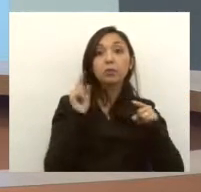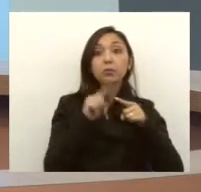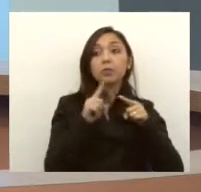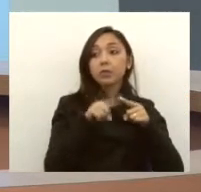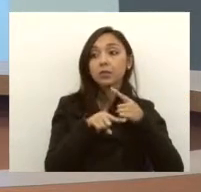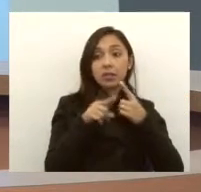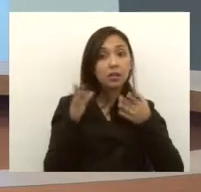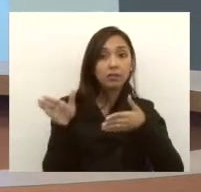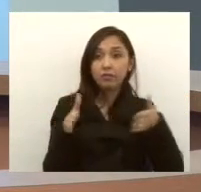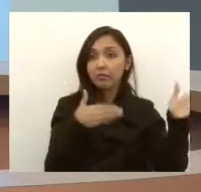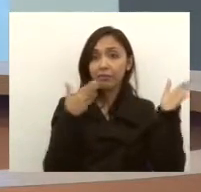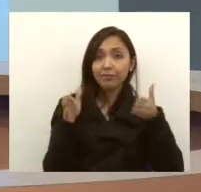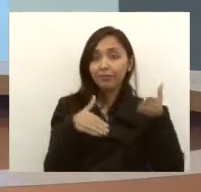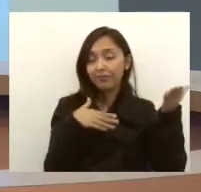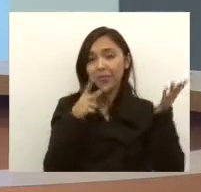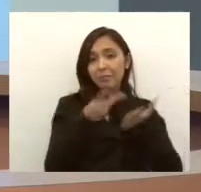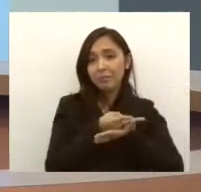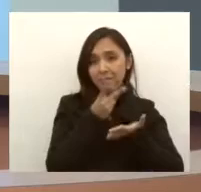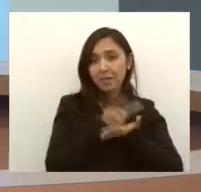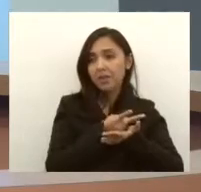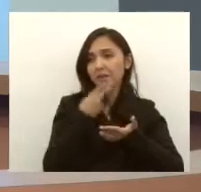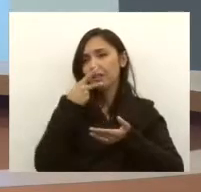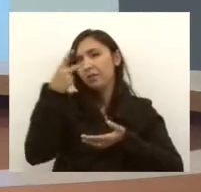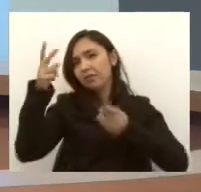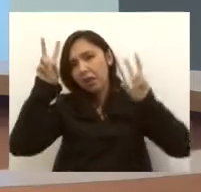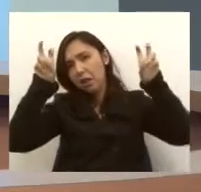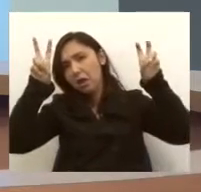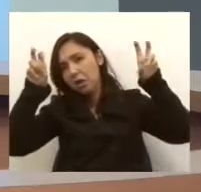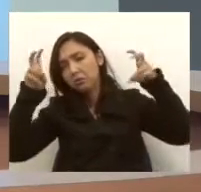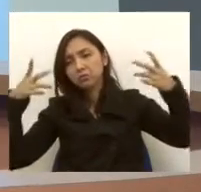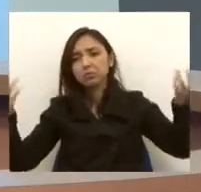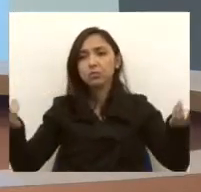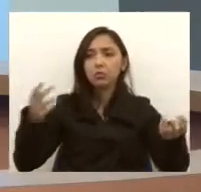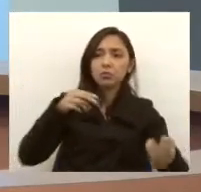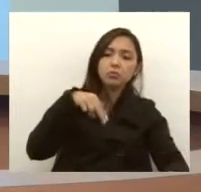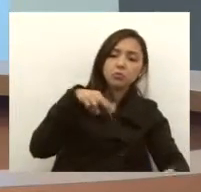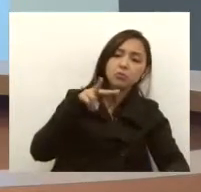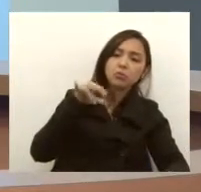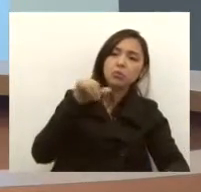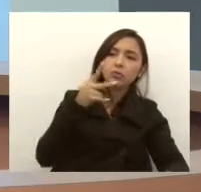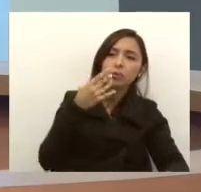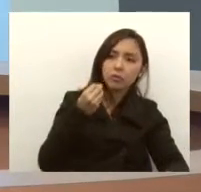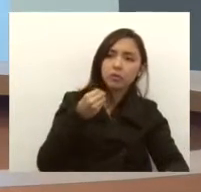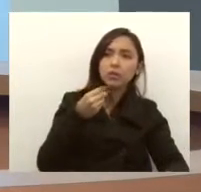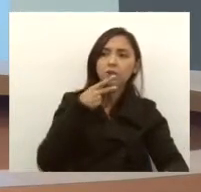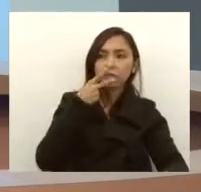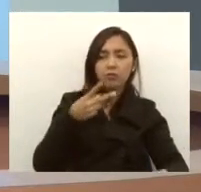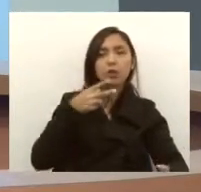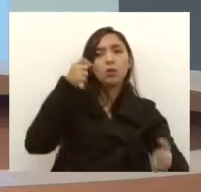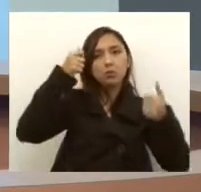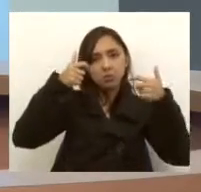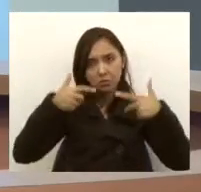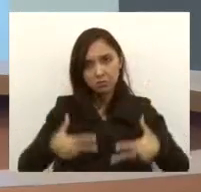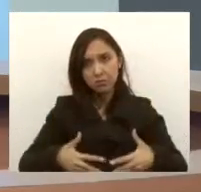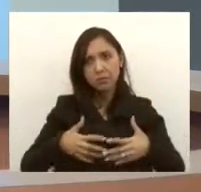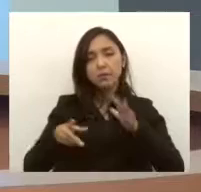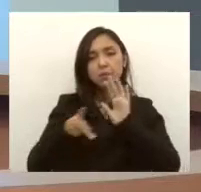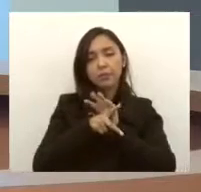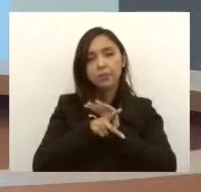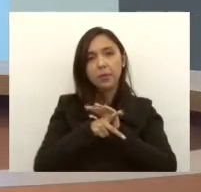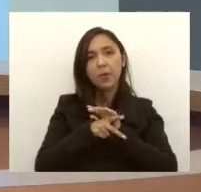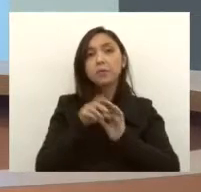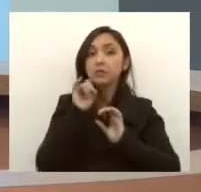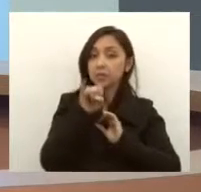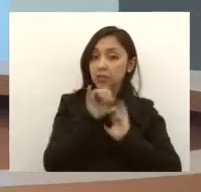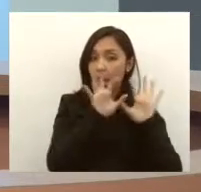sessão vai virar isso que virou aqui, né? Porque eles vão lá, falam do jeito que eles querem. O vereador Novinho Brasil subiu aqui com muita propriedade, foi lá e também falou que, olha, se for